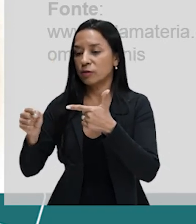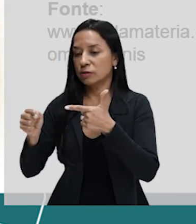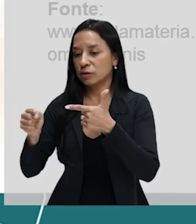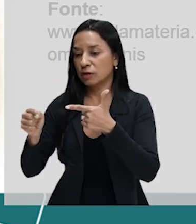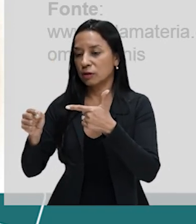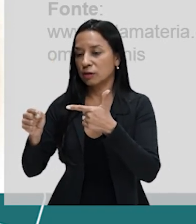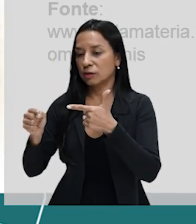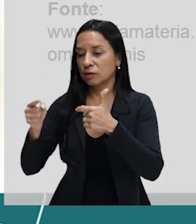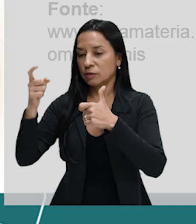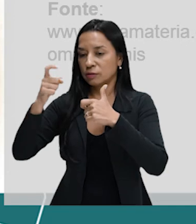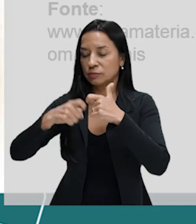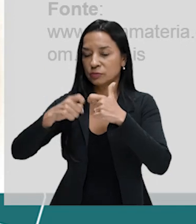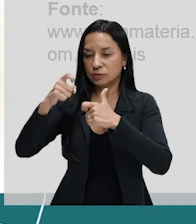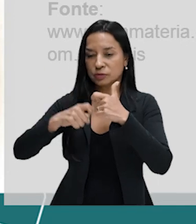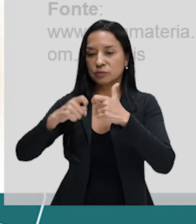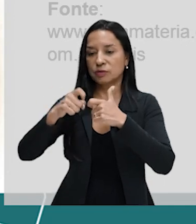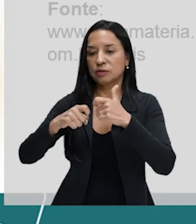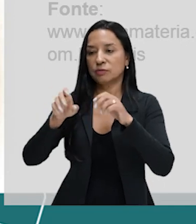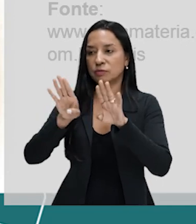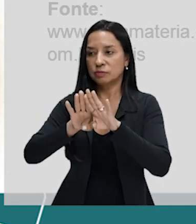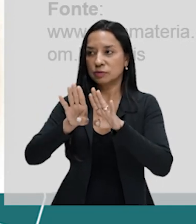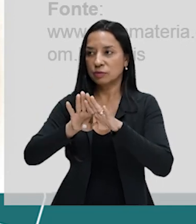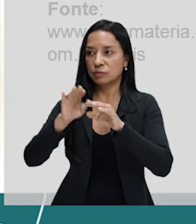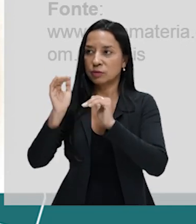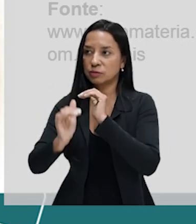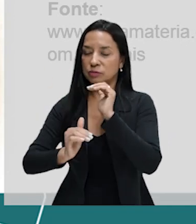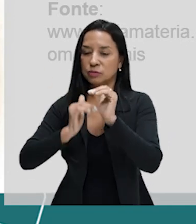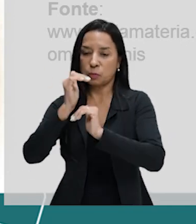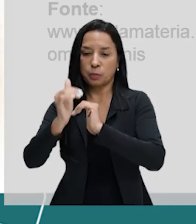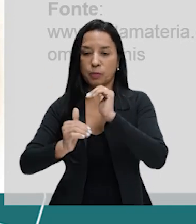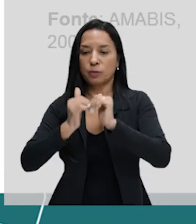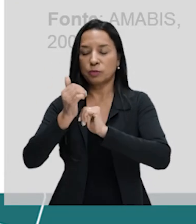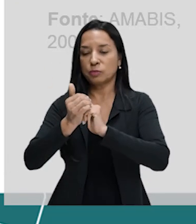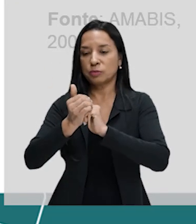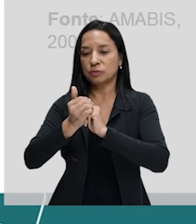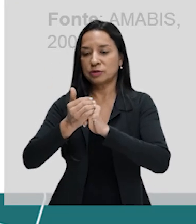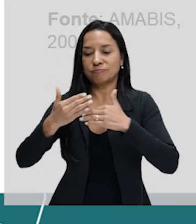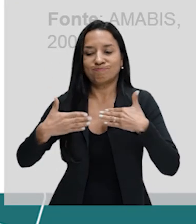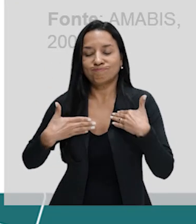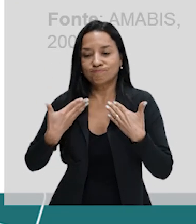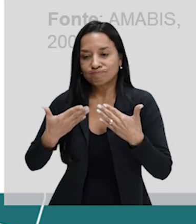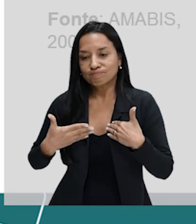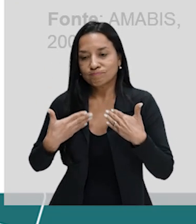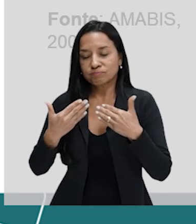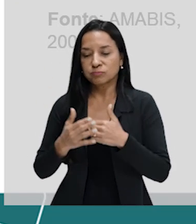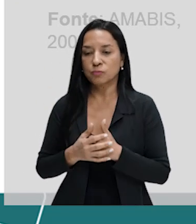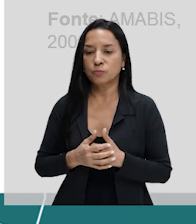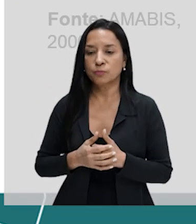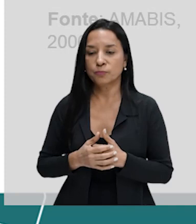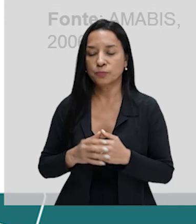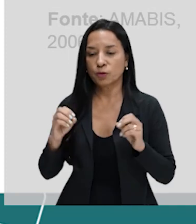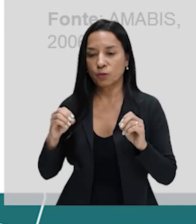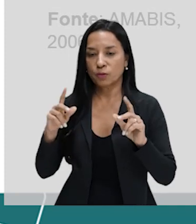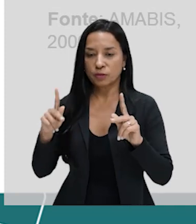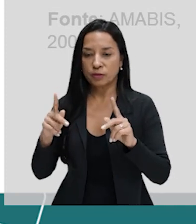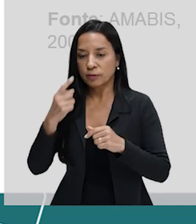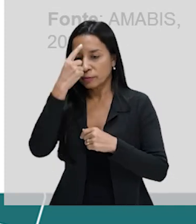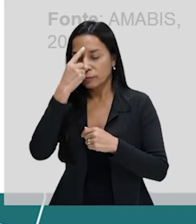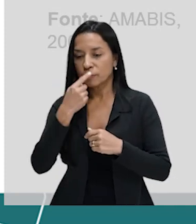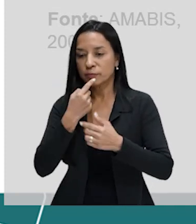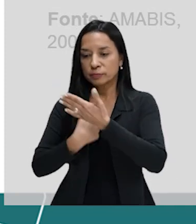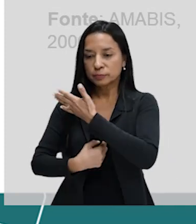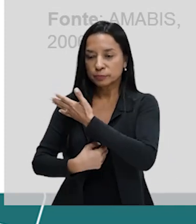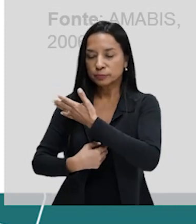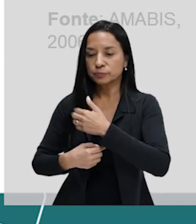ato sexual e durante o processo de excitação sexual, ok? Essa imagem